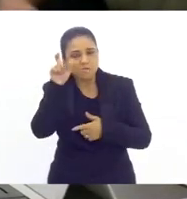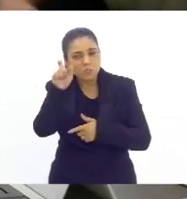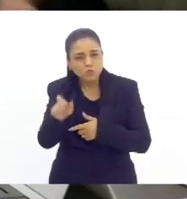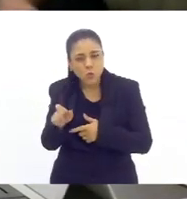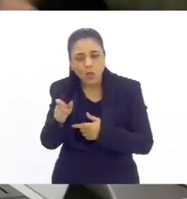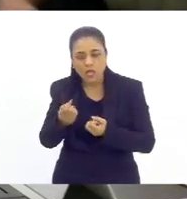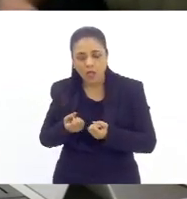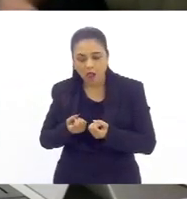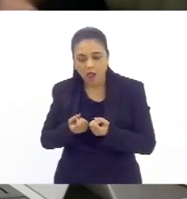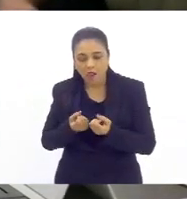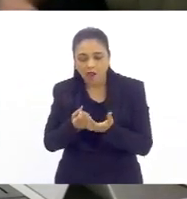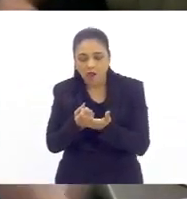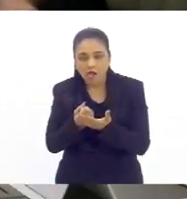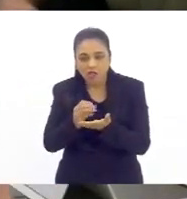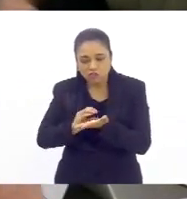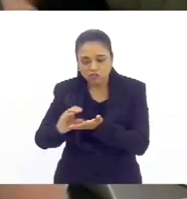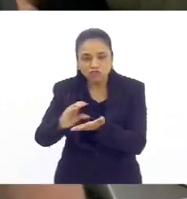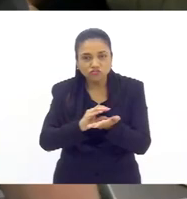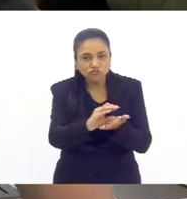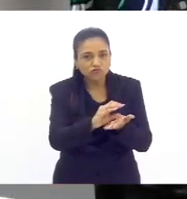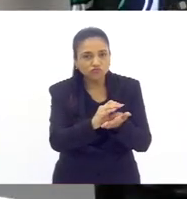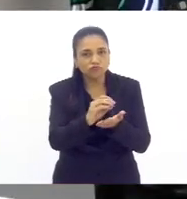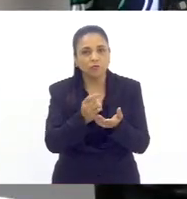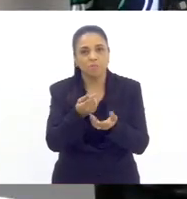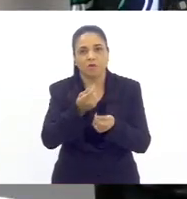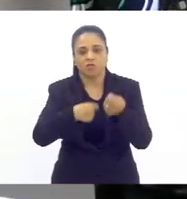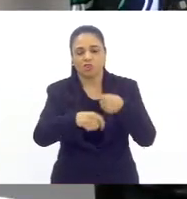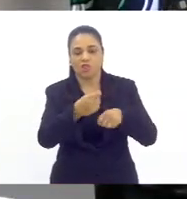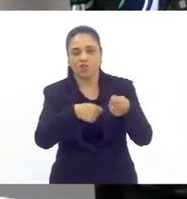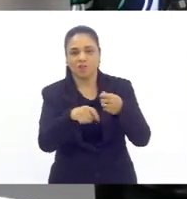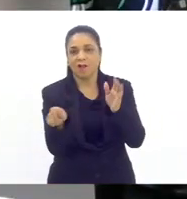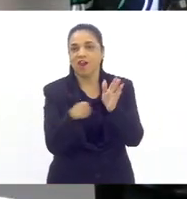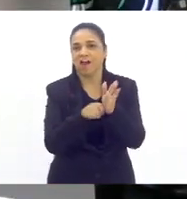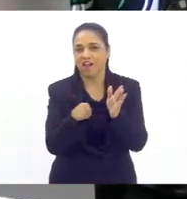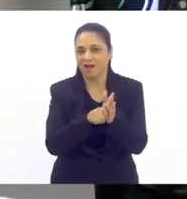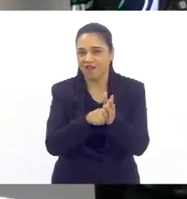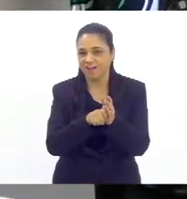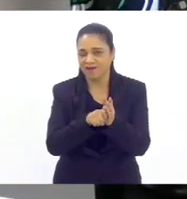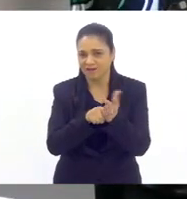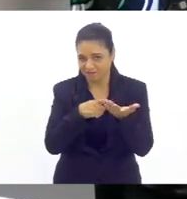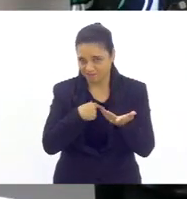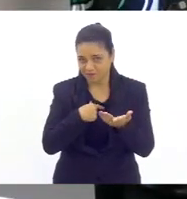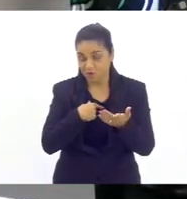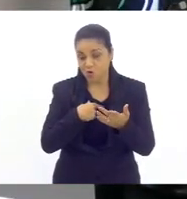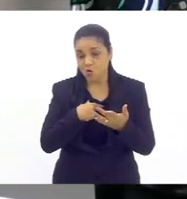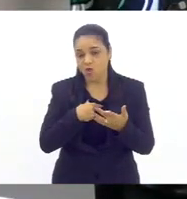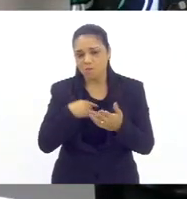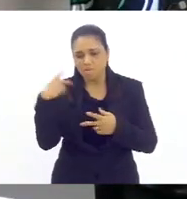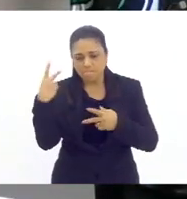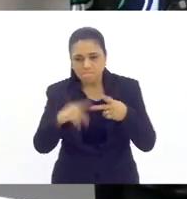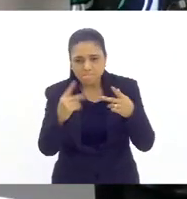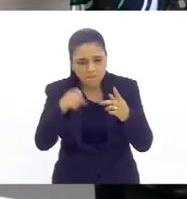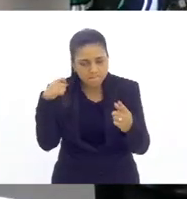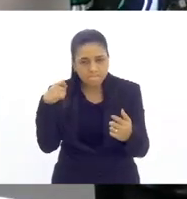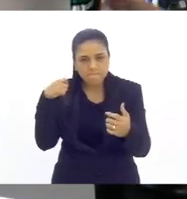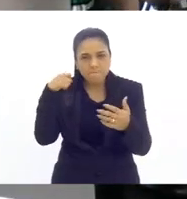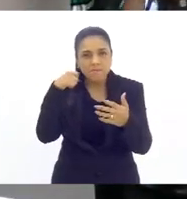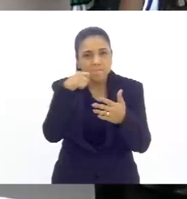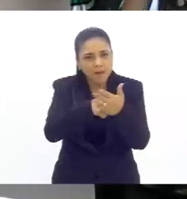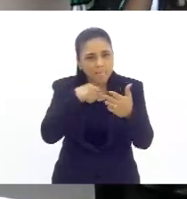que esse é que a gente tem que trazer desses vamos fazer o resto é ficar batendo fraco eu gosto de bater no forte